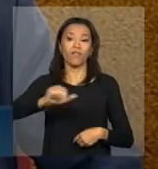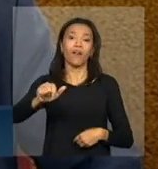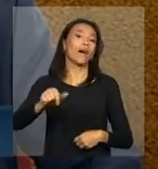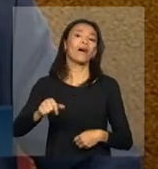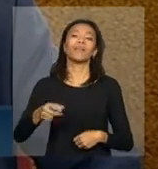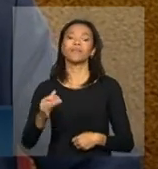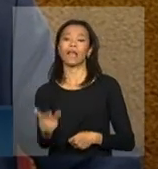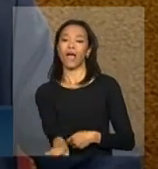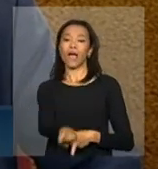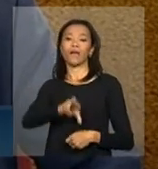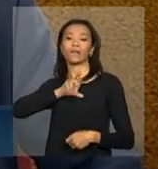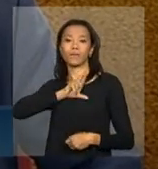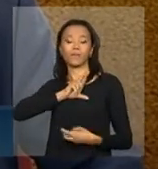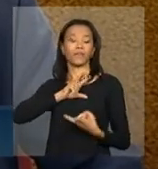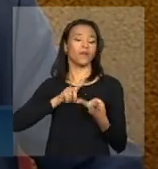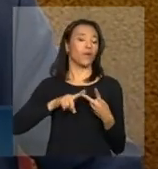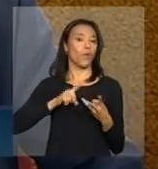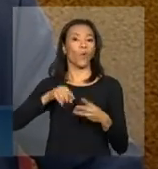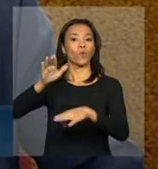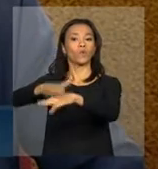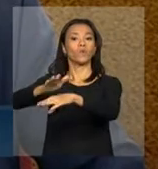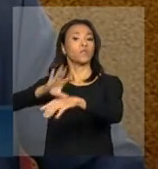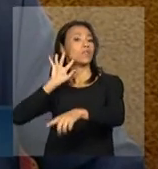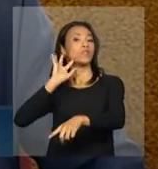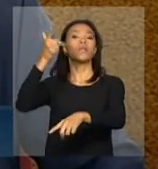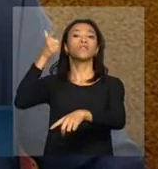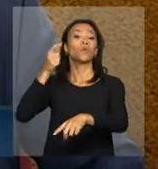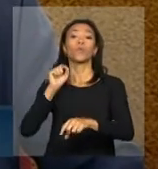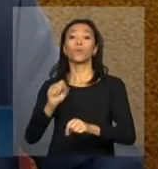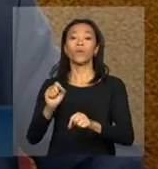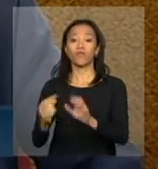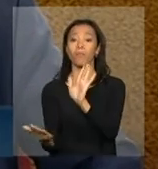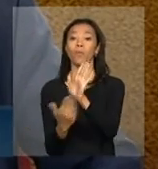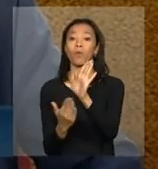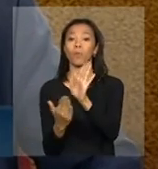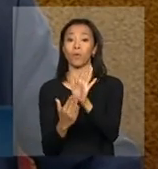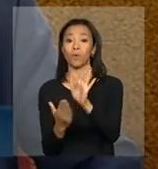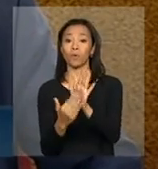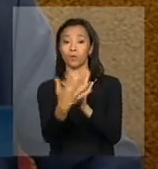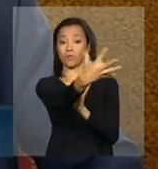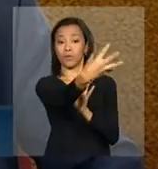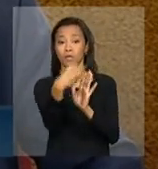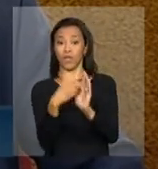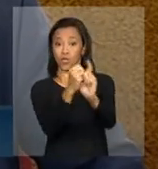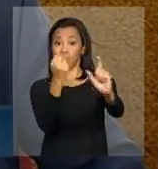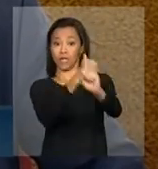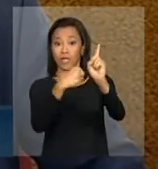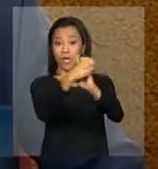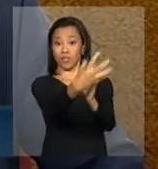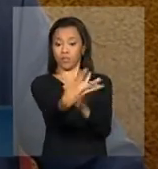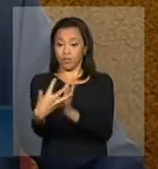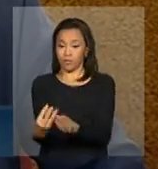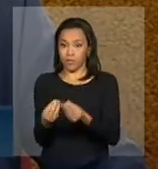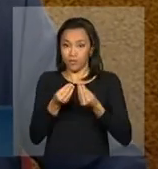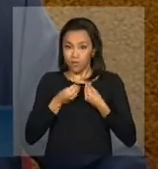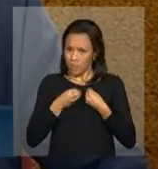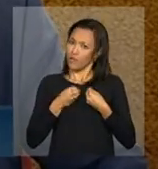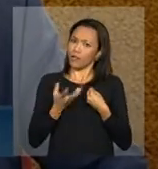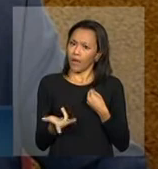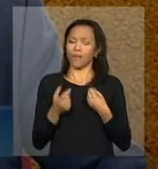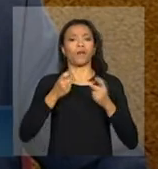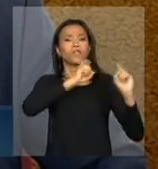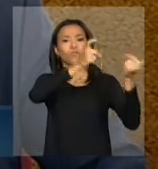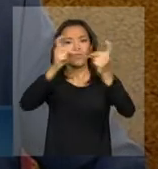sua resposta ou a sua decisão sobre aquilo que foi proposto pela sociedade civil. A gente espera que o debate possa contribuir